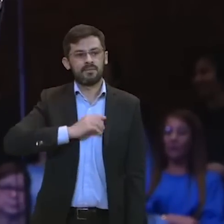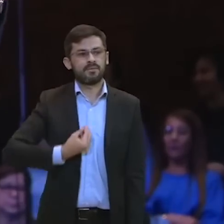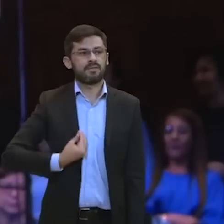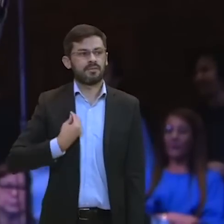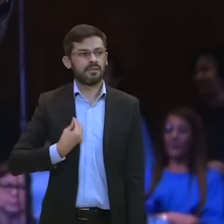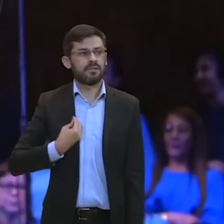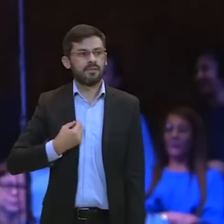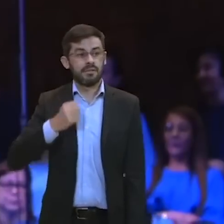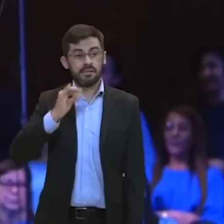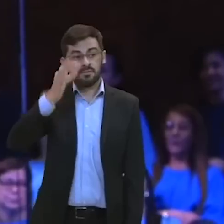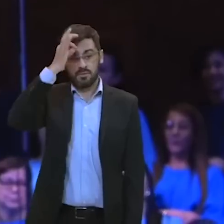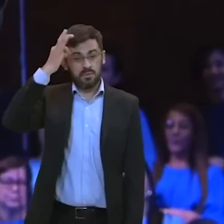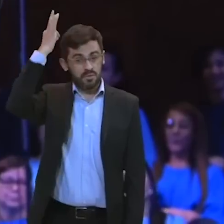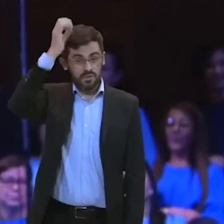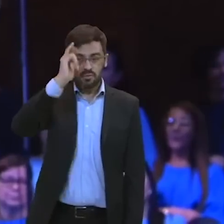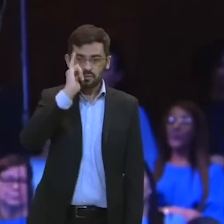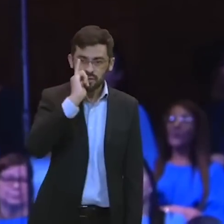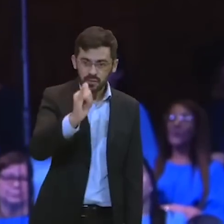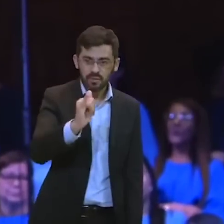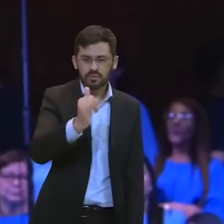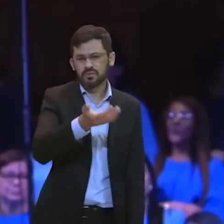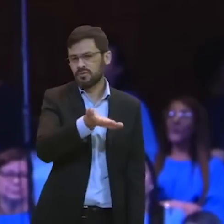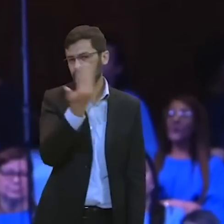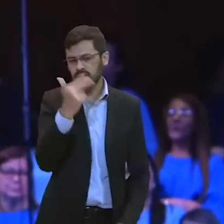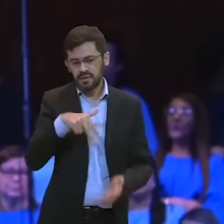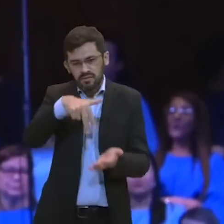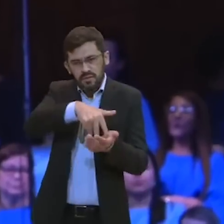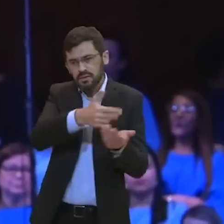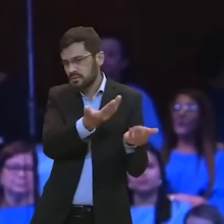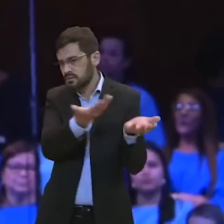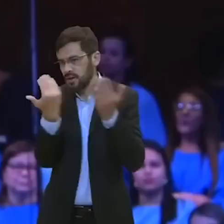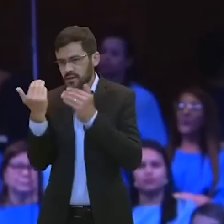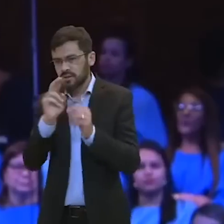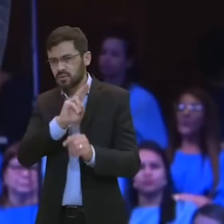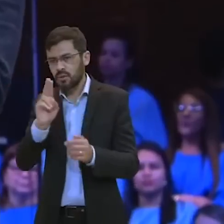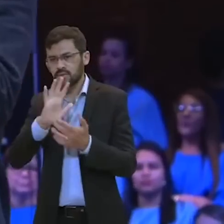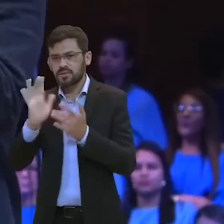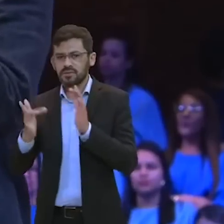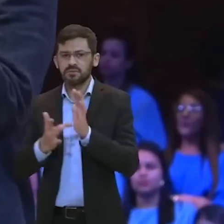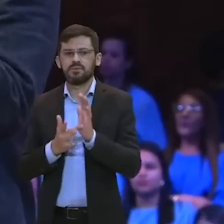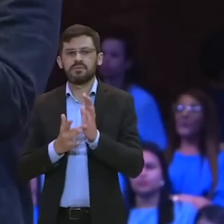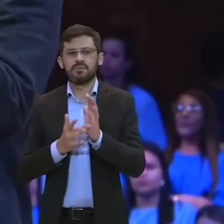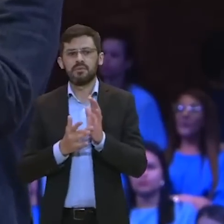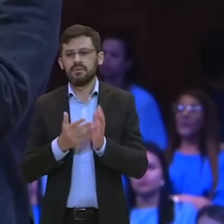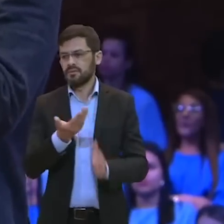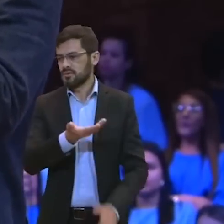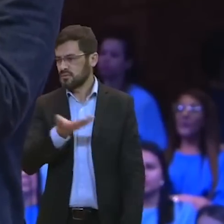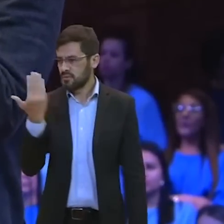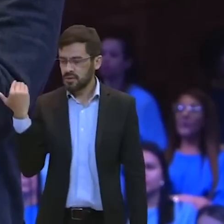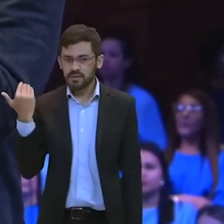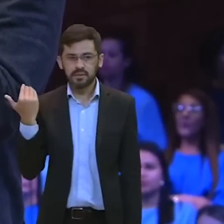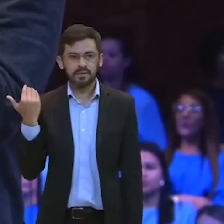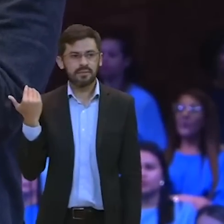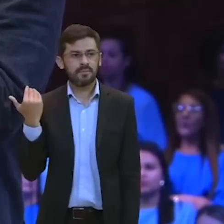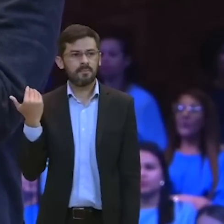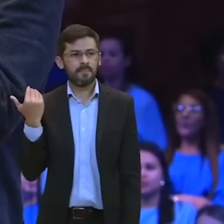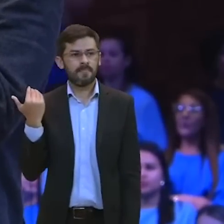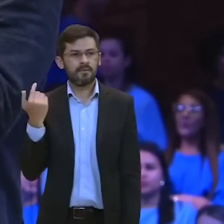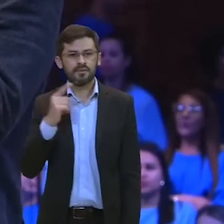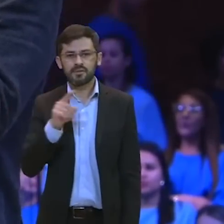o Espírito de Deus está falando, vai levantando em nome de Jesus. Não luta contra ele, não. Não